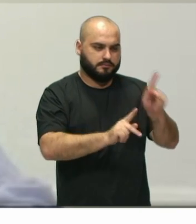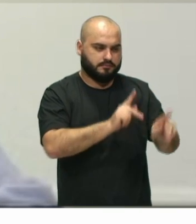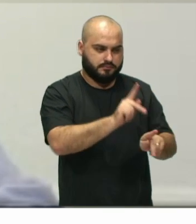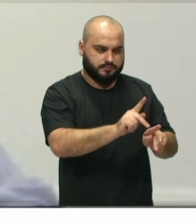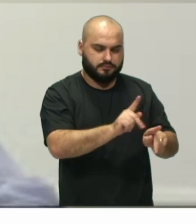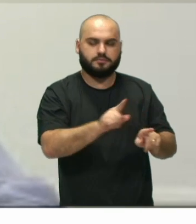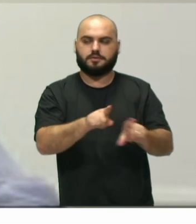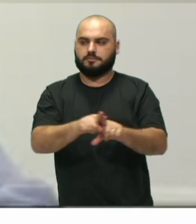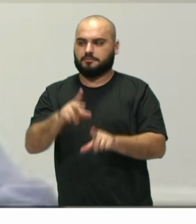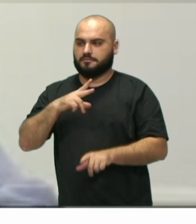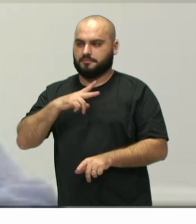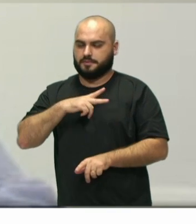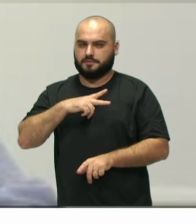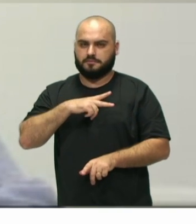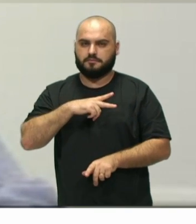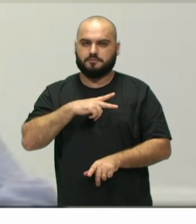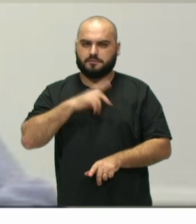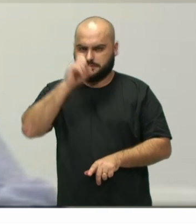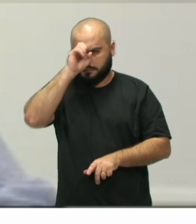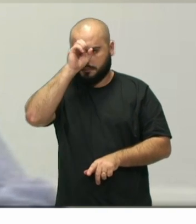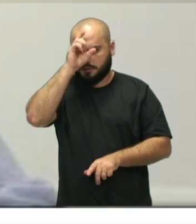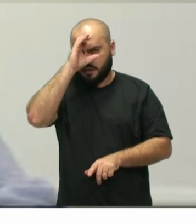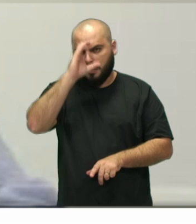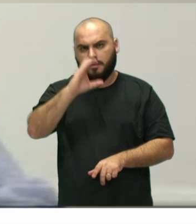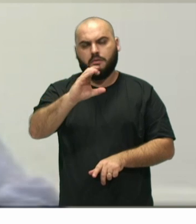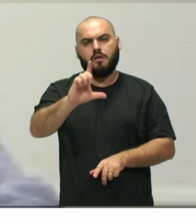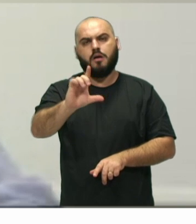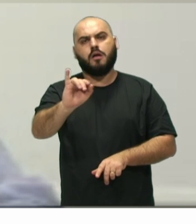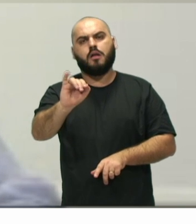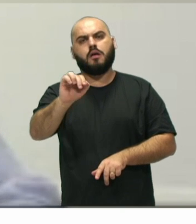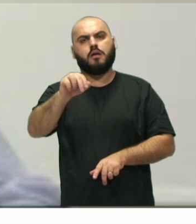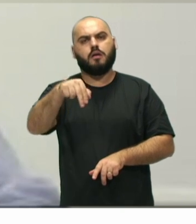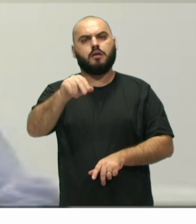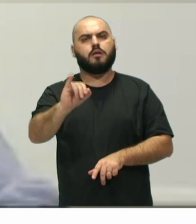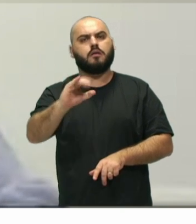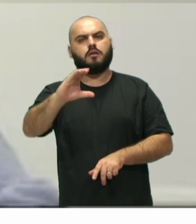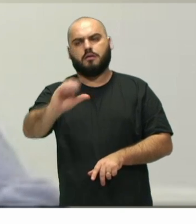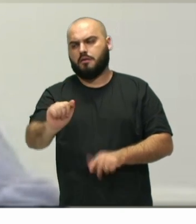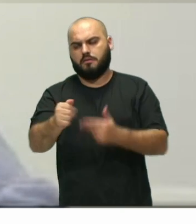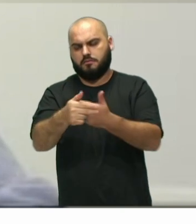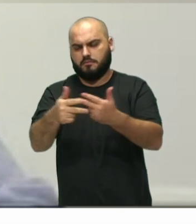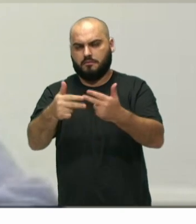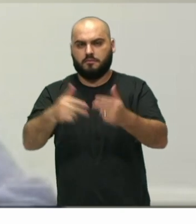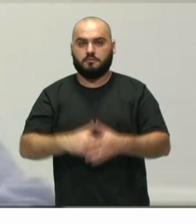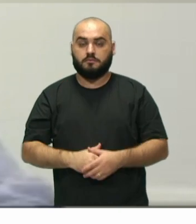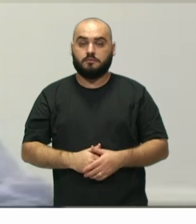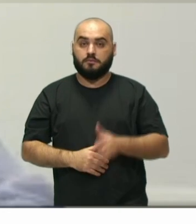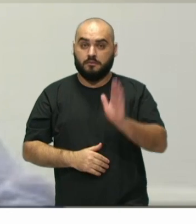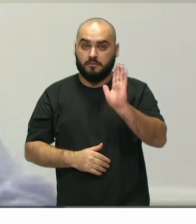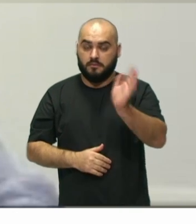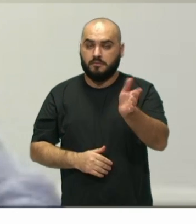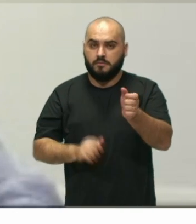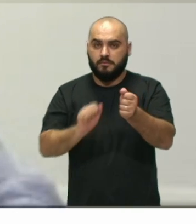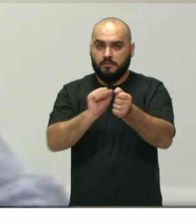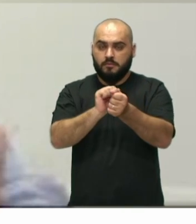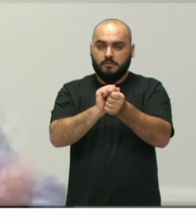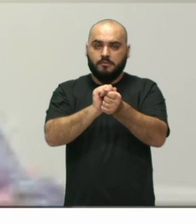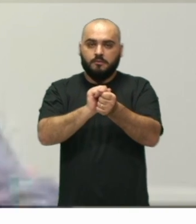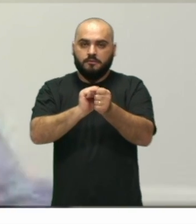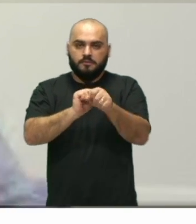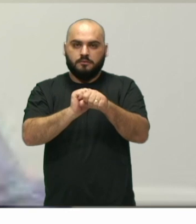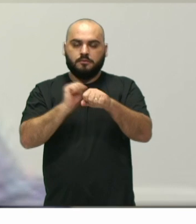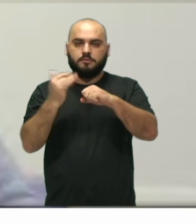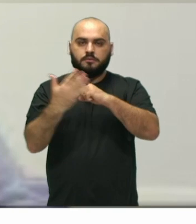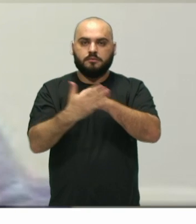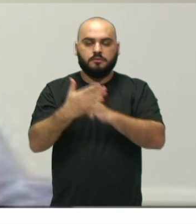hospitais, nas clínicas. E essa questão da pandemia, a gente que vem da saúde, a gente escuta, né? E estuda